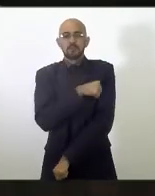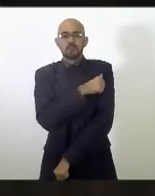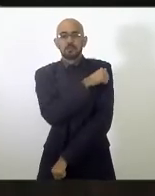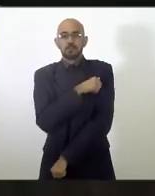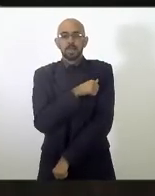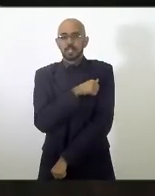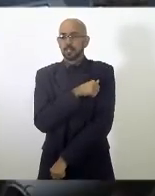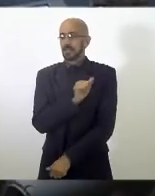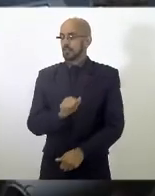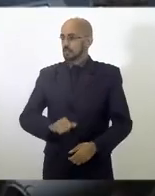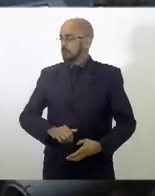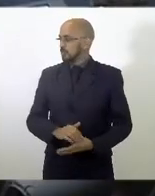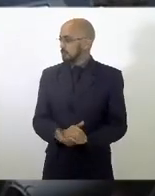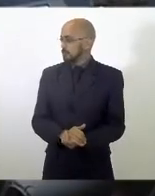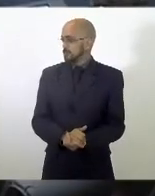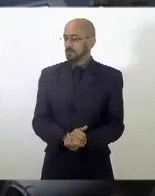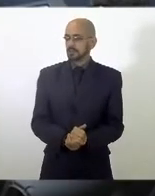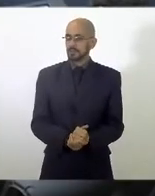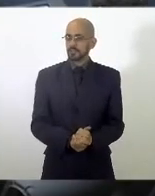Rejane.